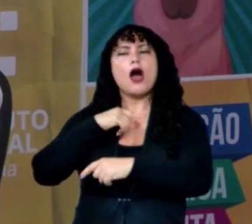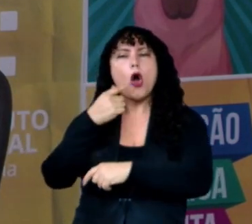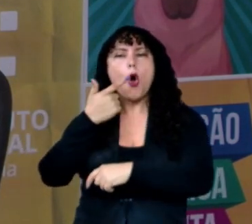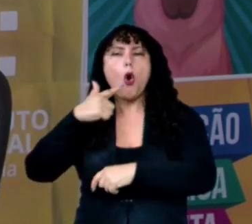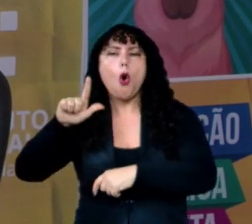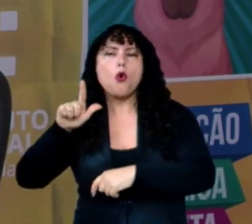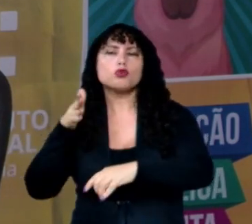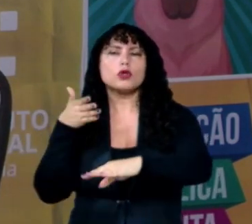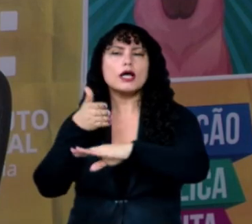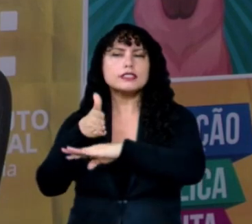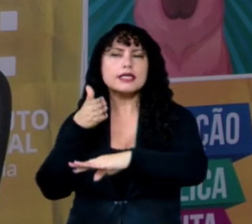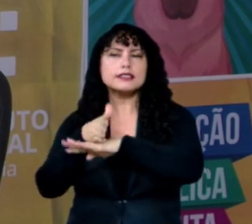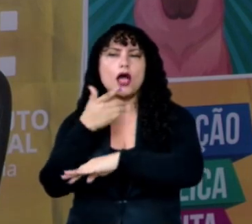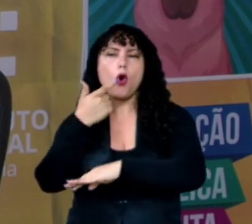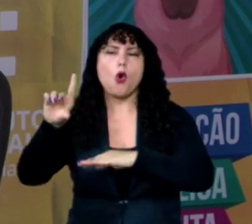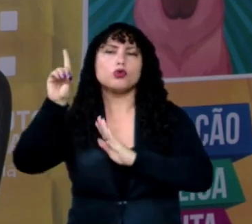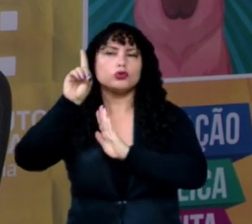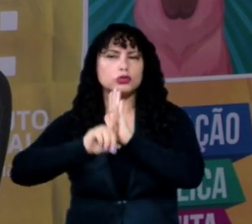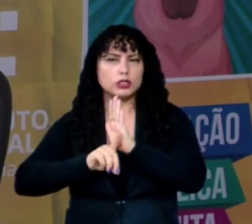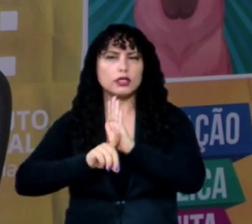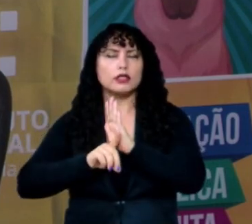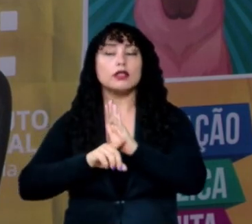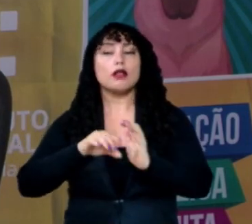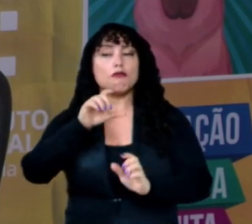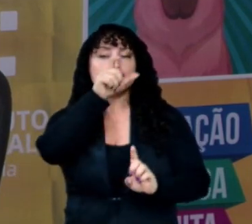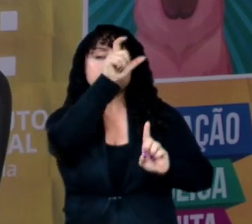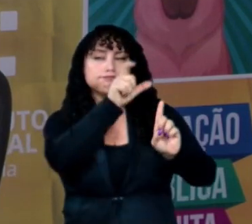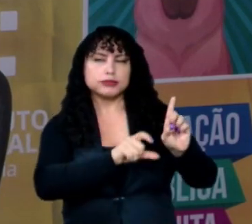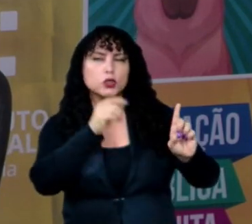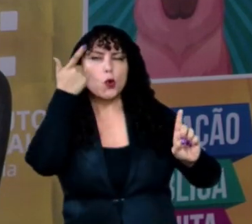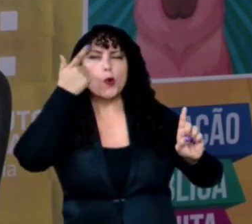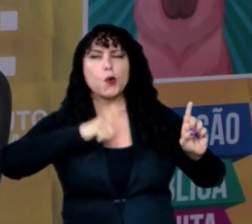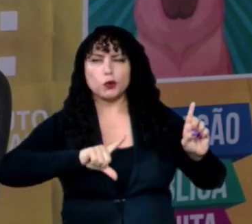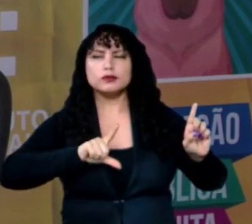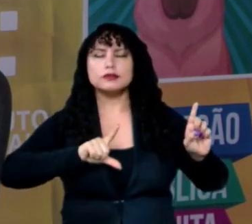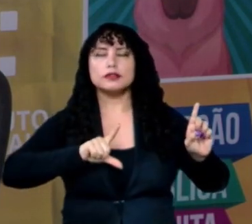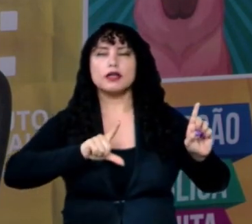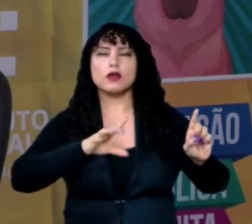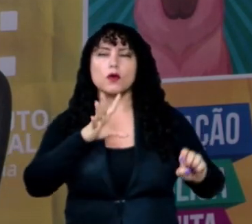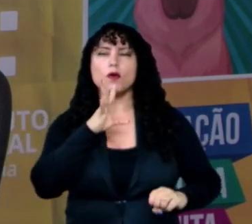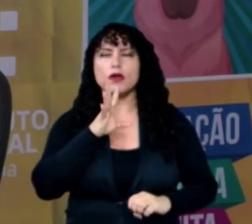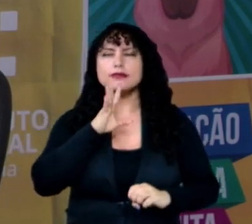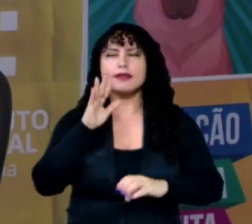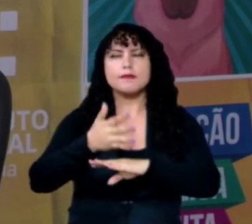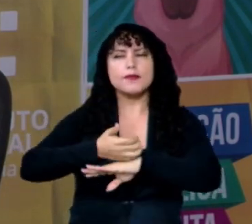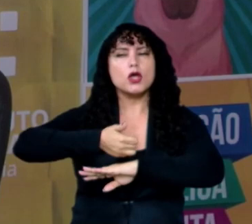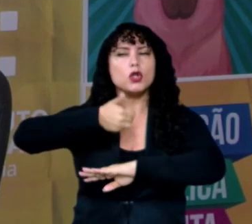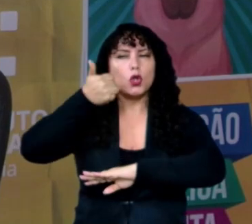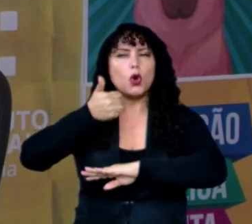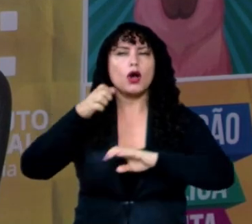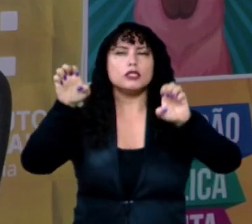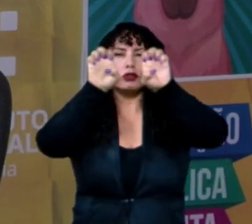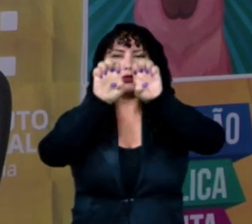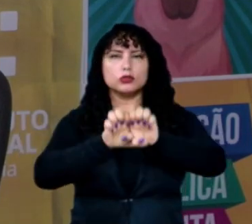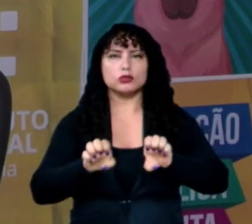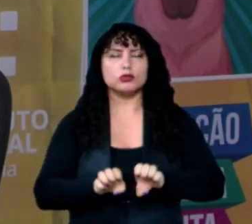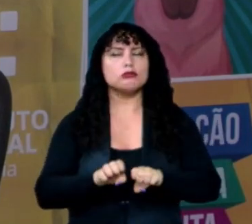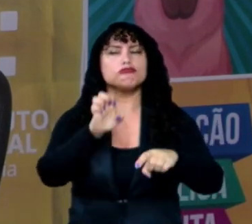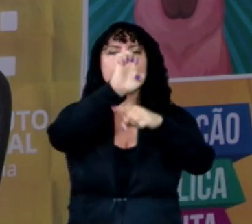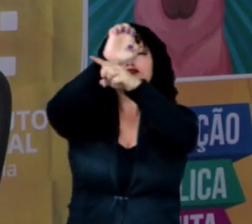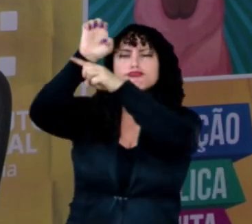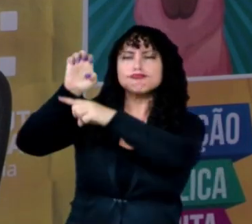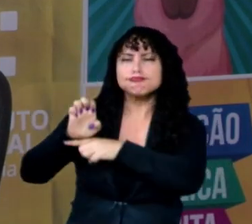a acessar outro direito. Então, o cidadão, quando ele consegue conhecer melhor as estruturas do Estado,